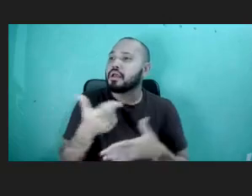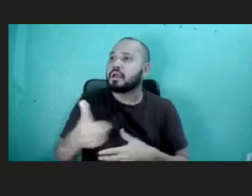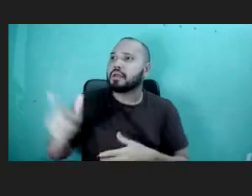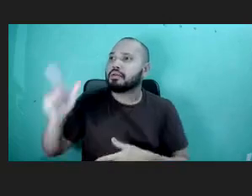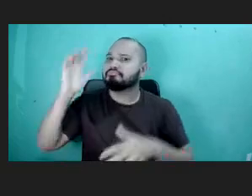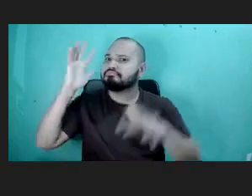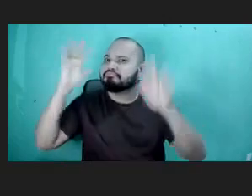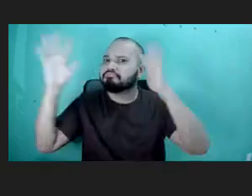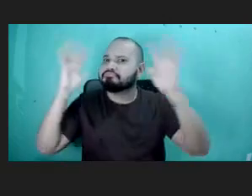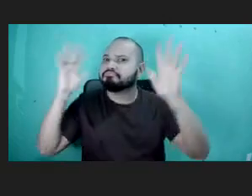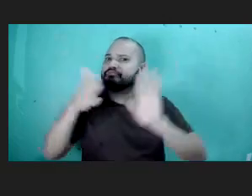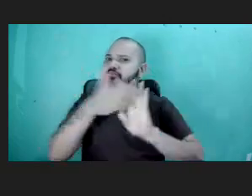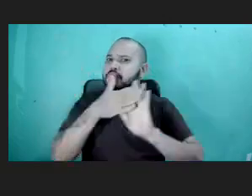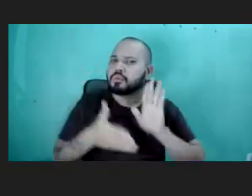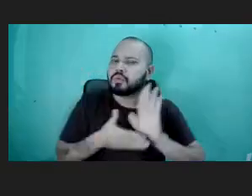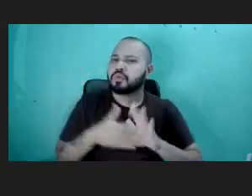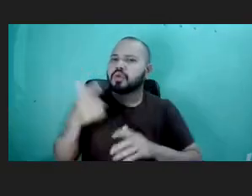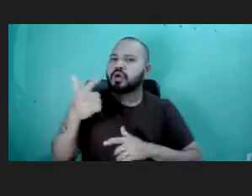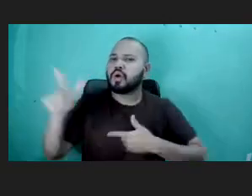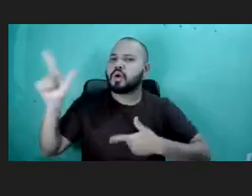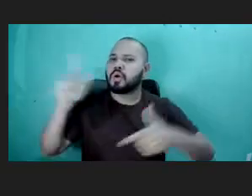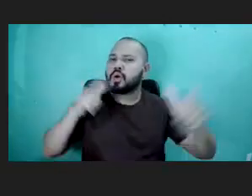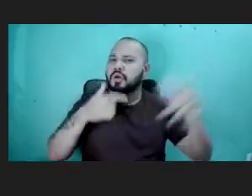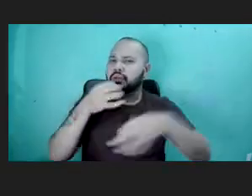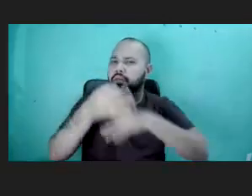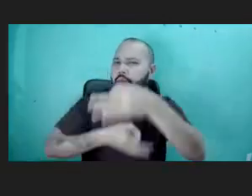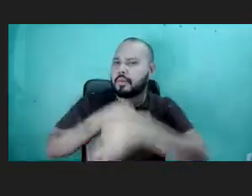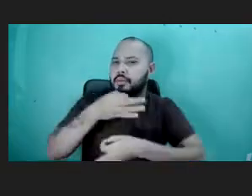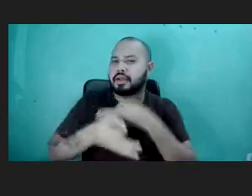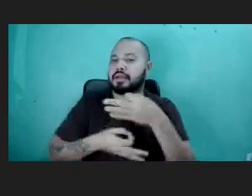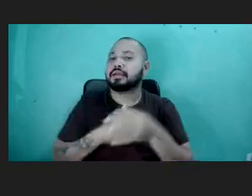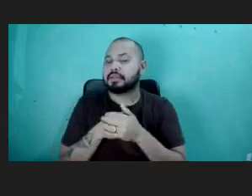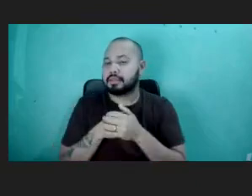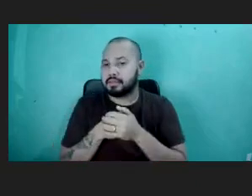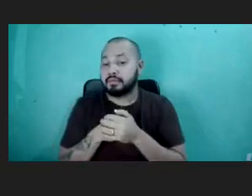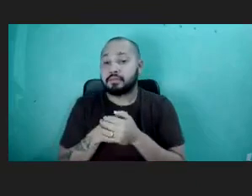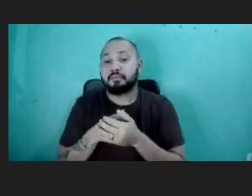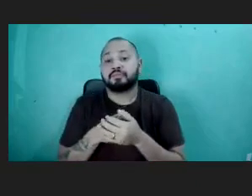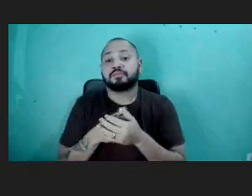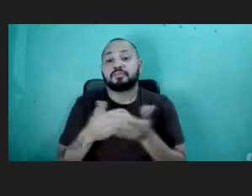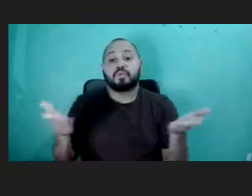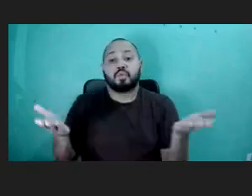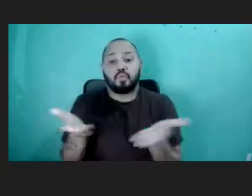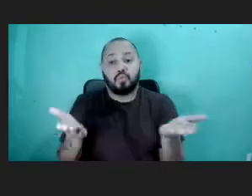outras compreensões. Então, hoje a gente tem